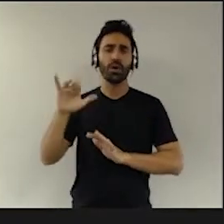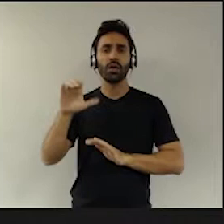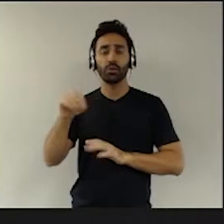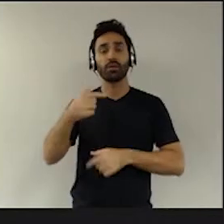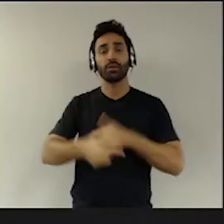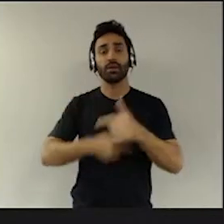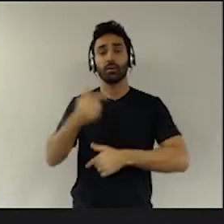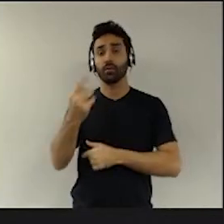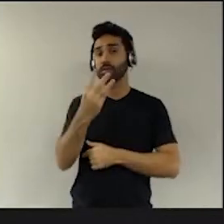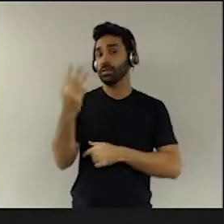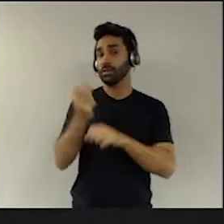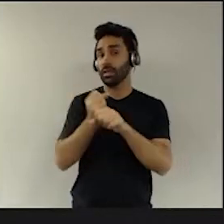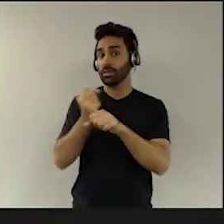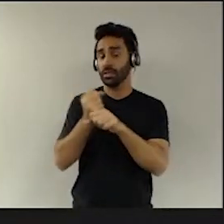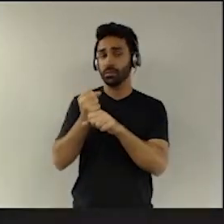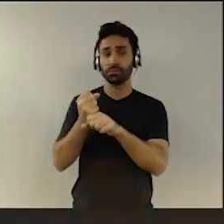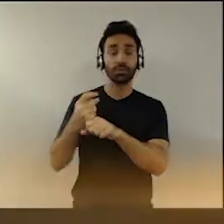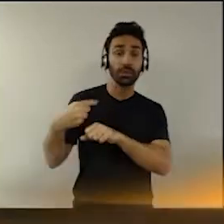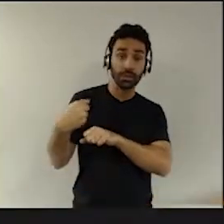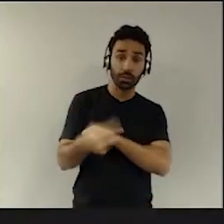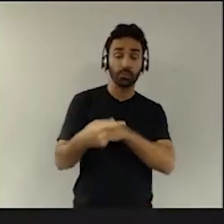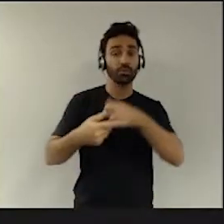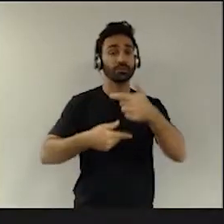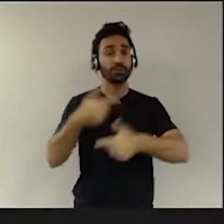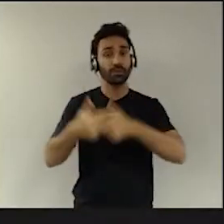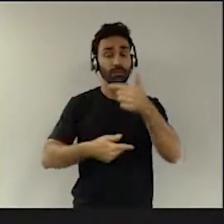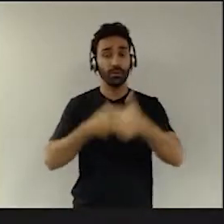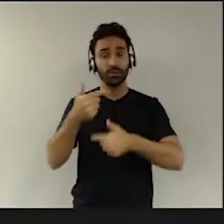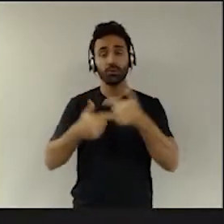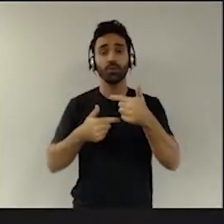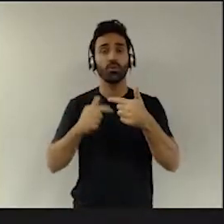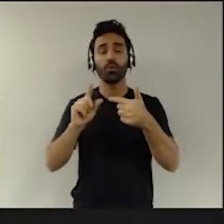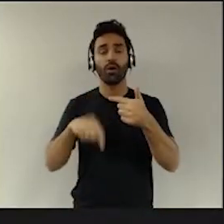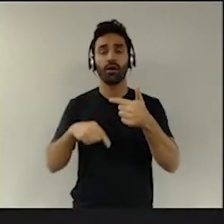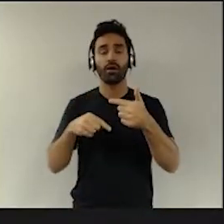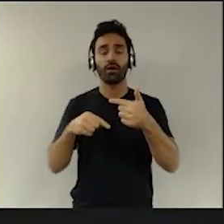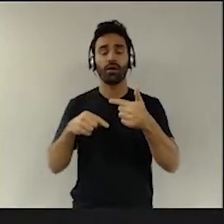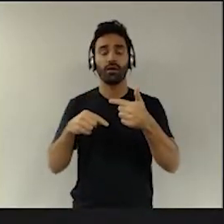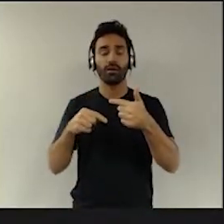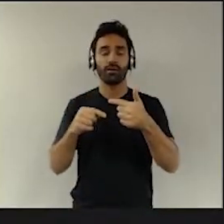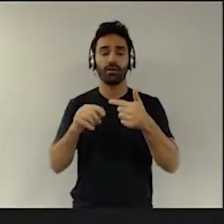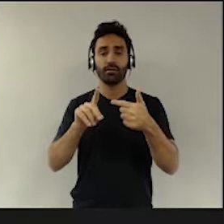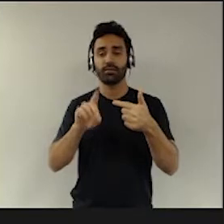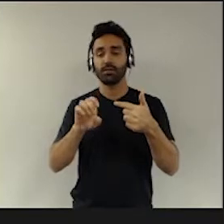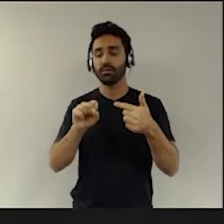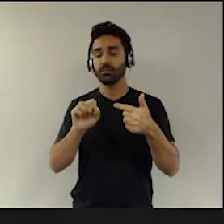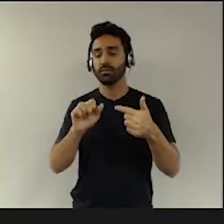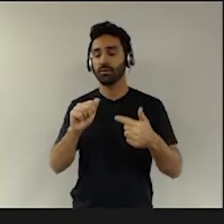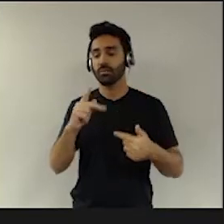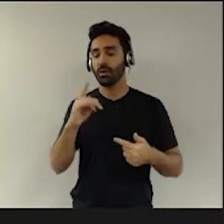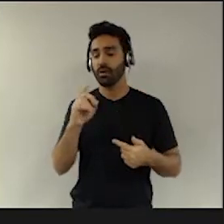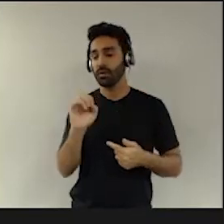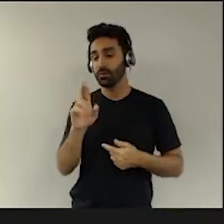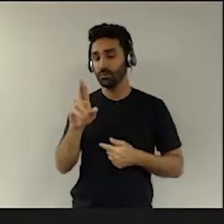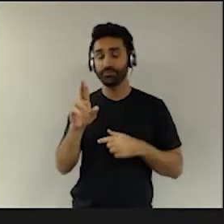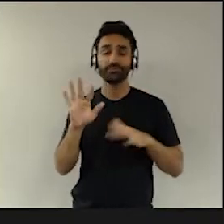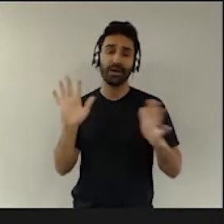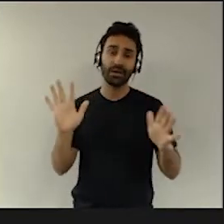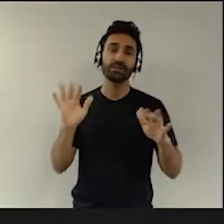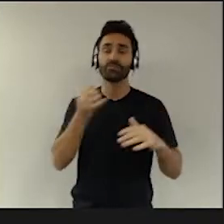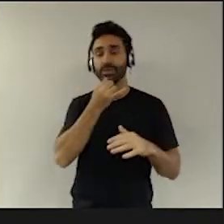anos. Depois foi desembargador pelo Quinto Constitucional e, lamentavelmente, o Dr.